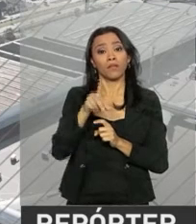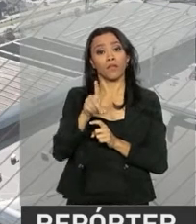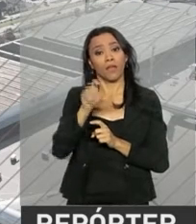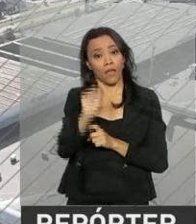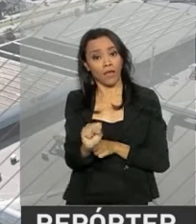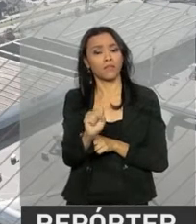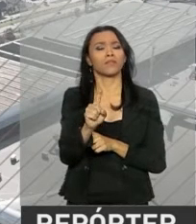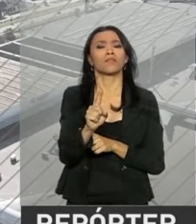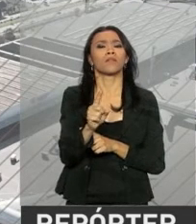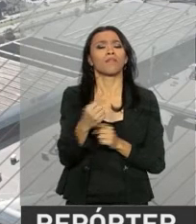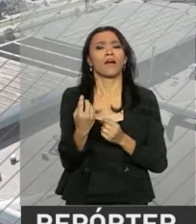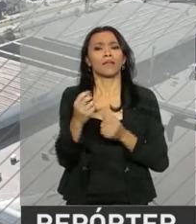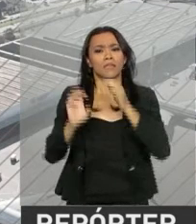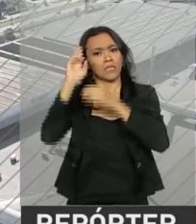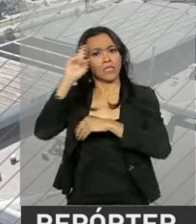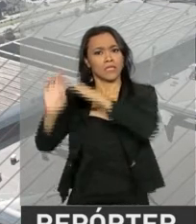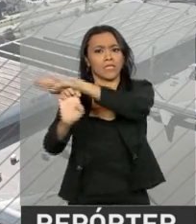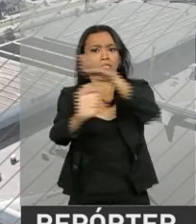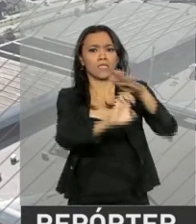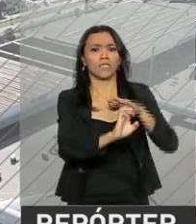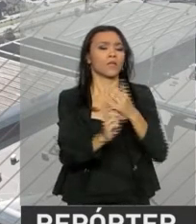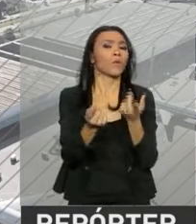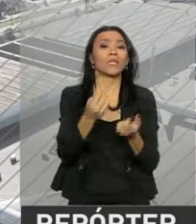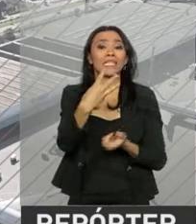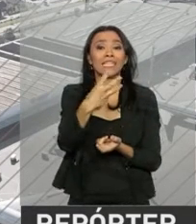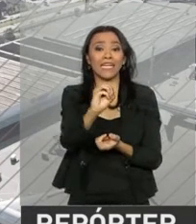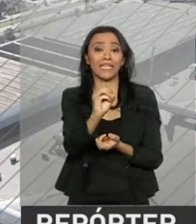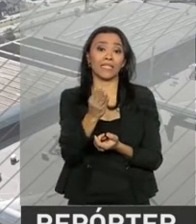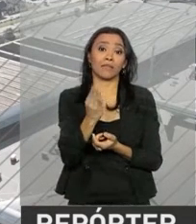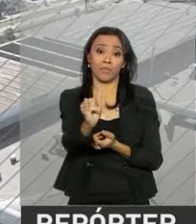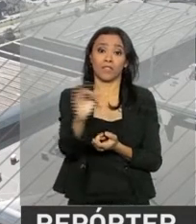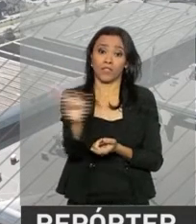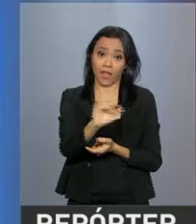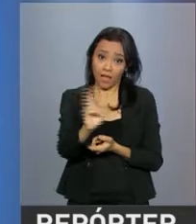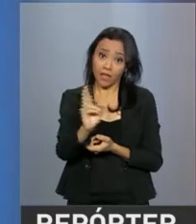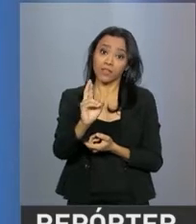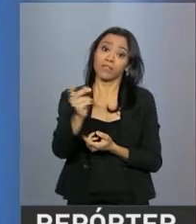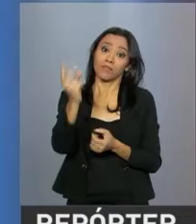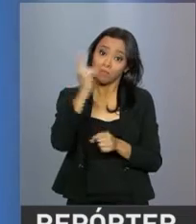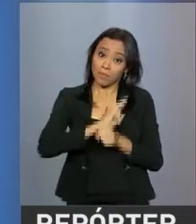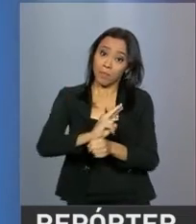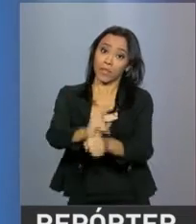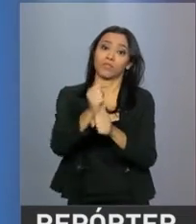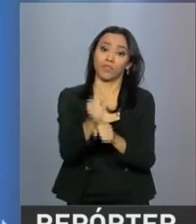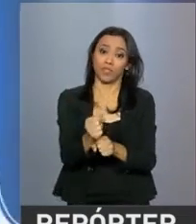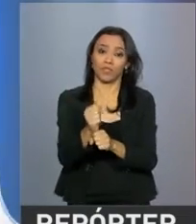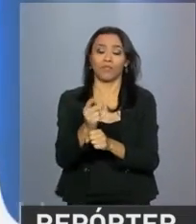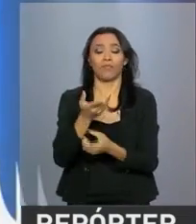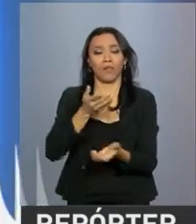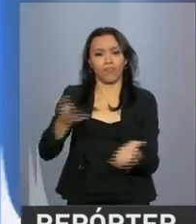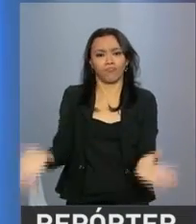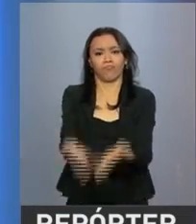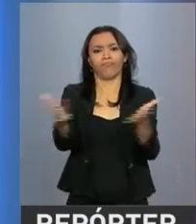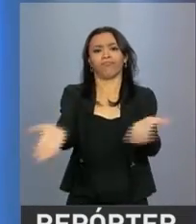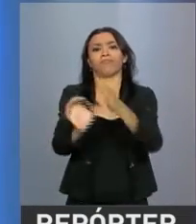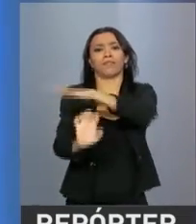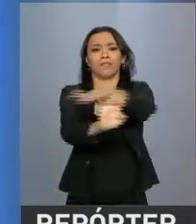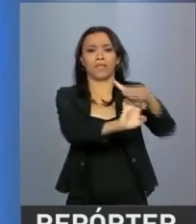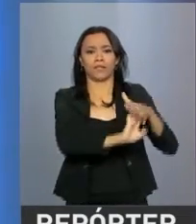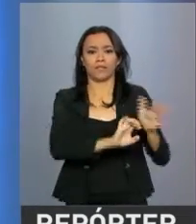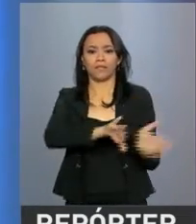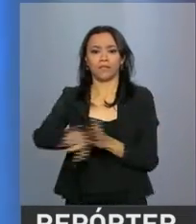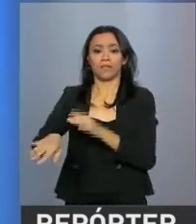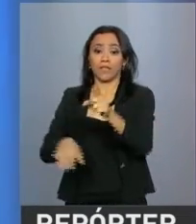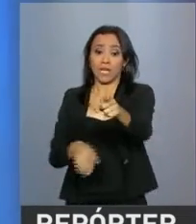empresários cerca de R$ 30 bilhões para financiar os projetos. Esse modelo, ele é um modelo completamente diferente do que era o